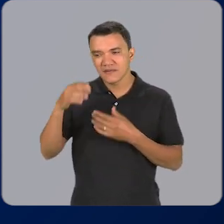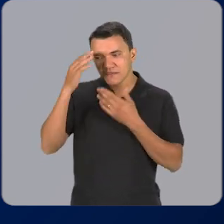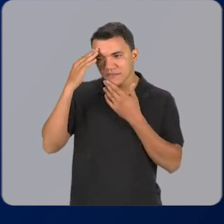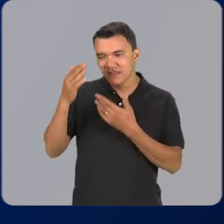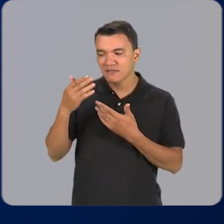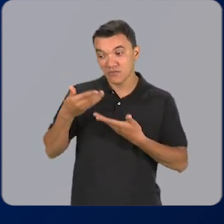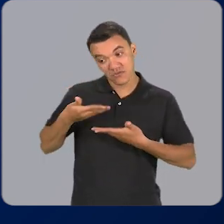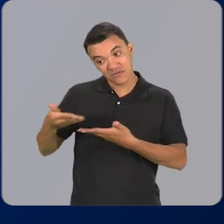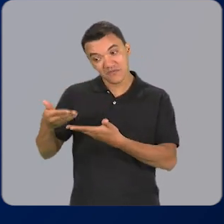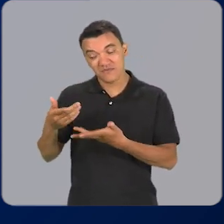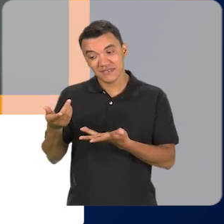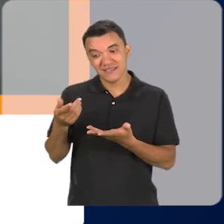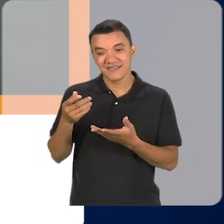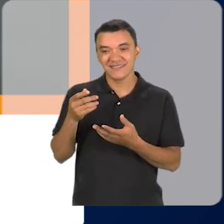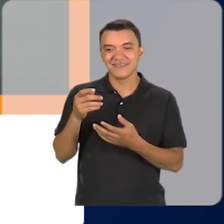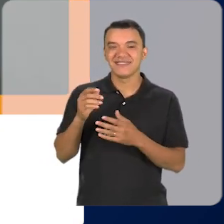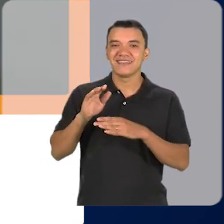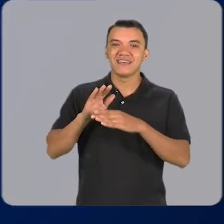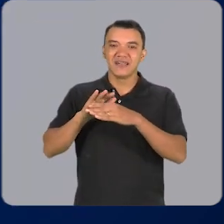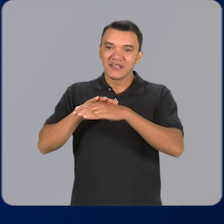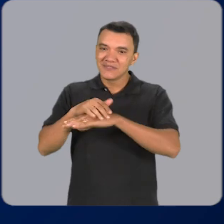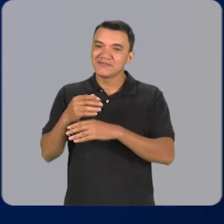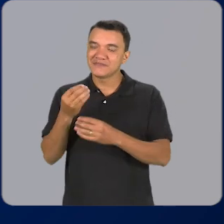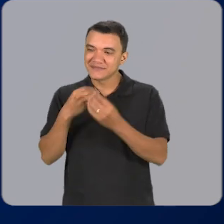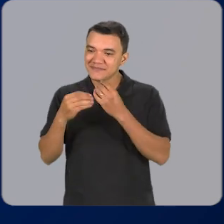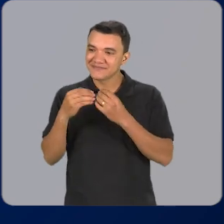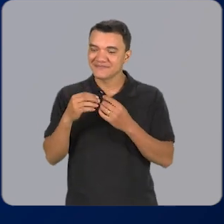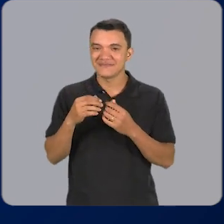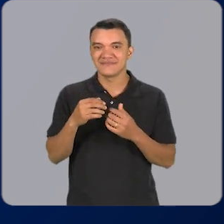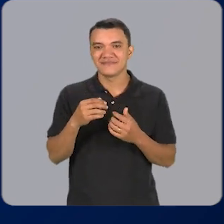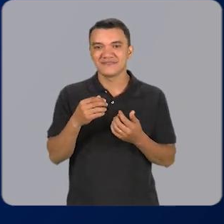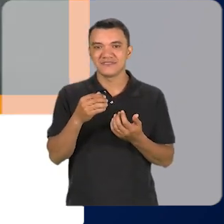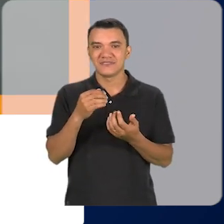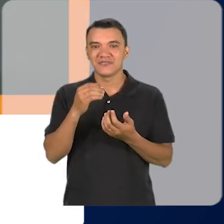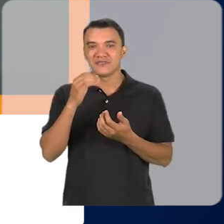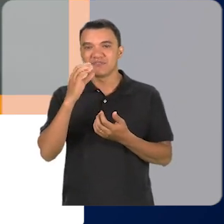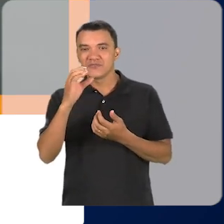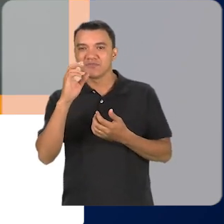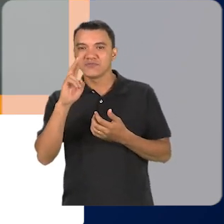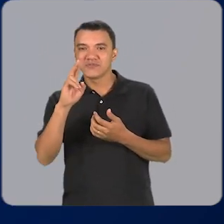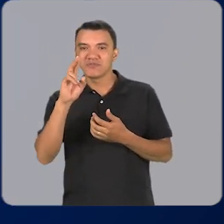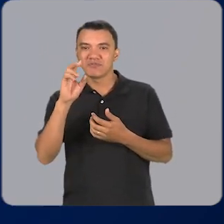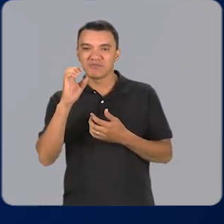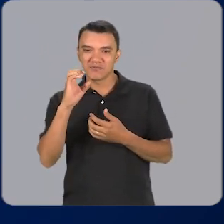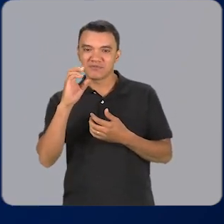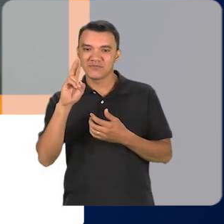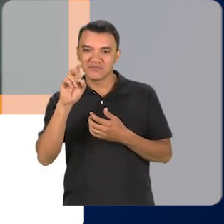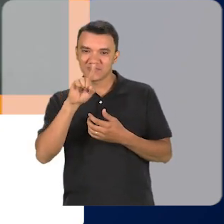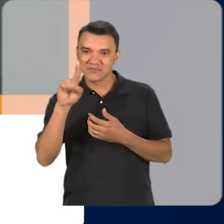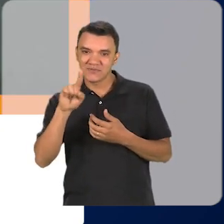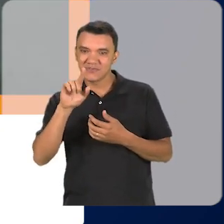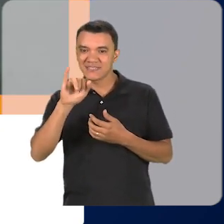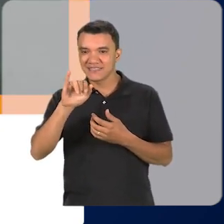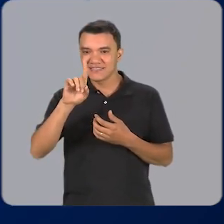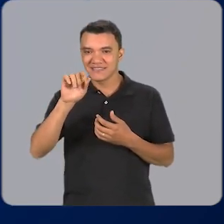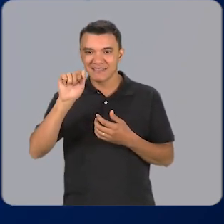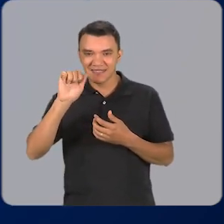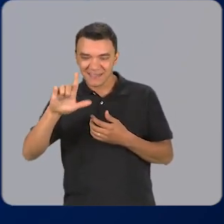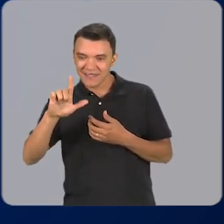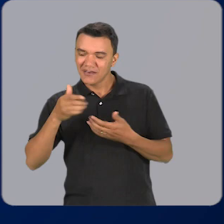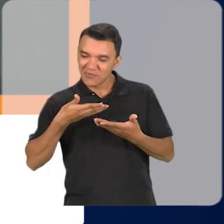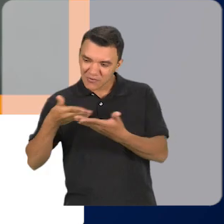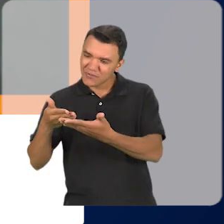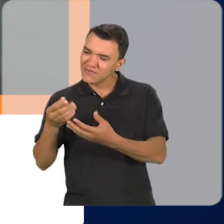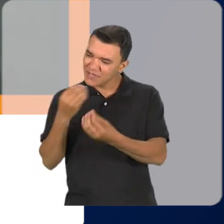sua casa com o cuscuz ideal. Você disse que está passando vendendo aí. Que vai aguardar esse